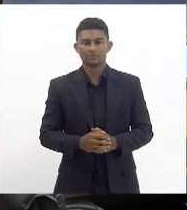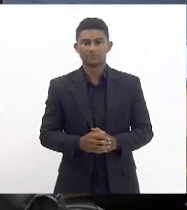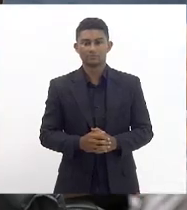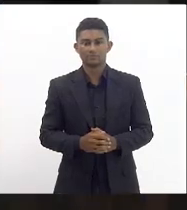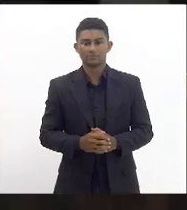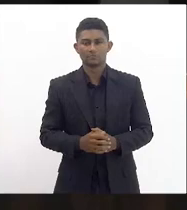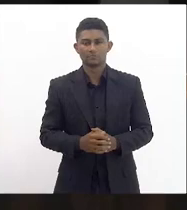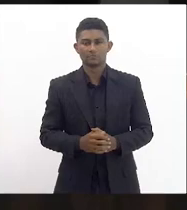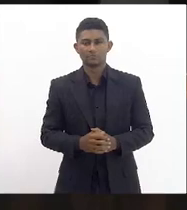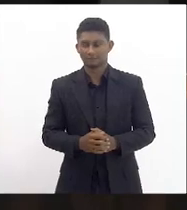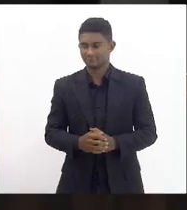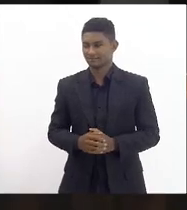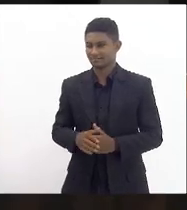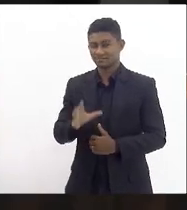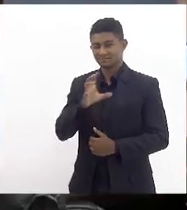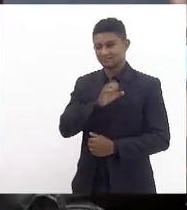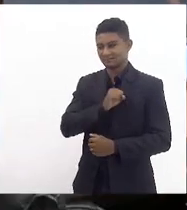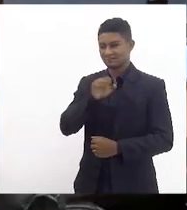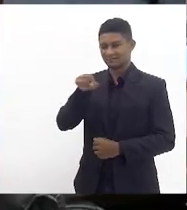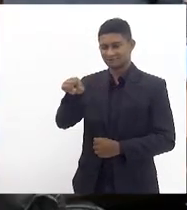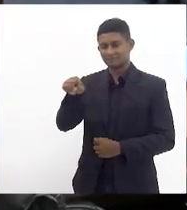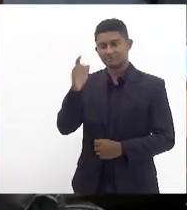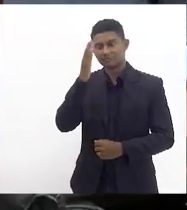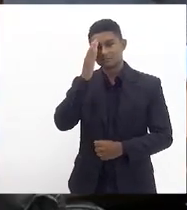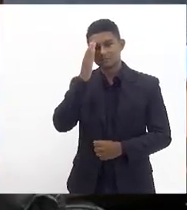I love you, Lucinha.